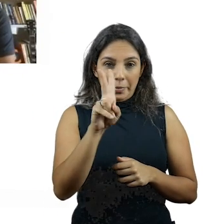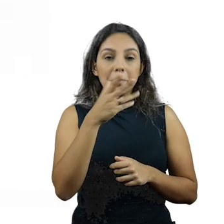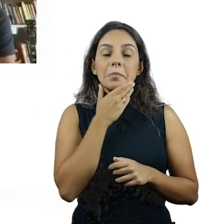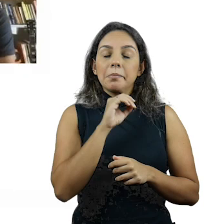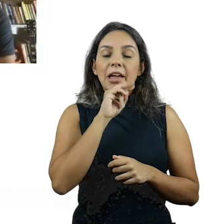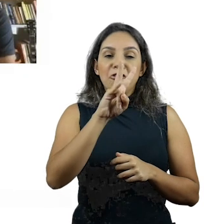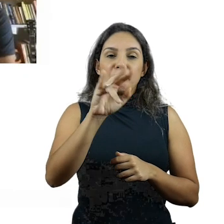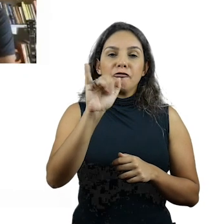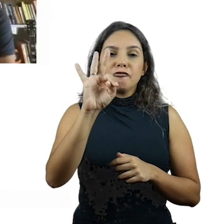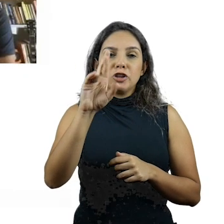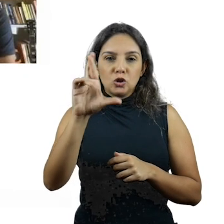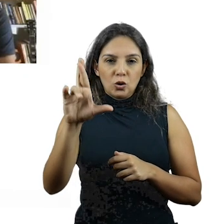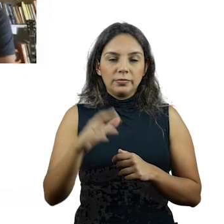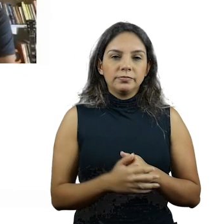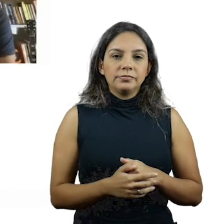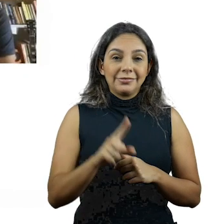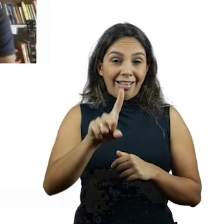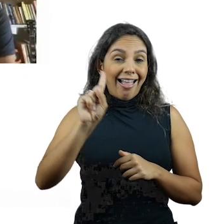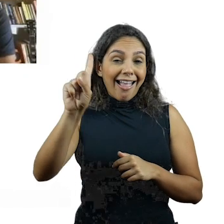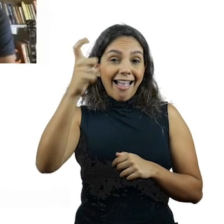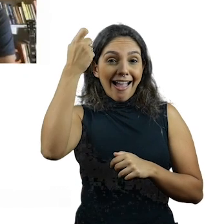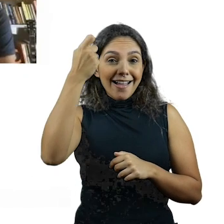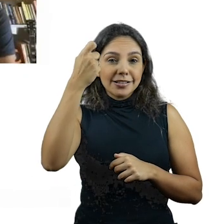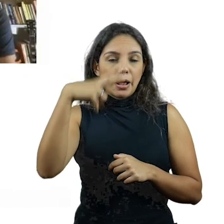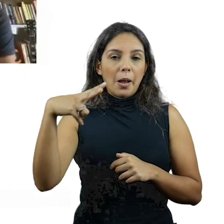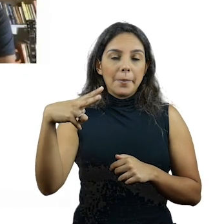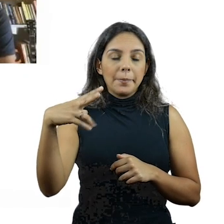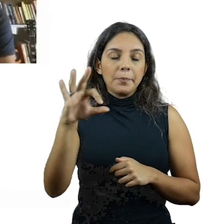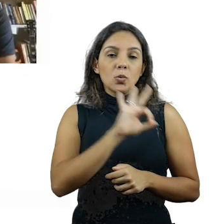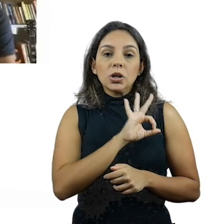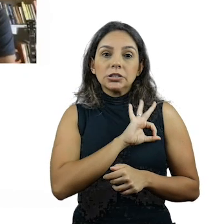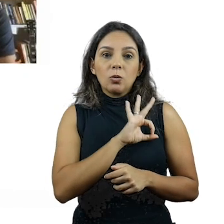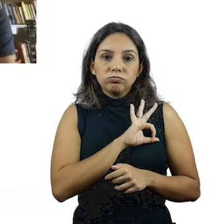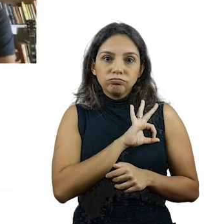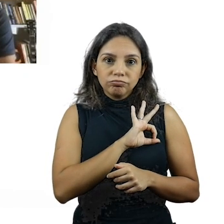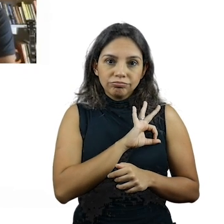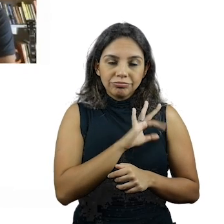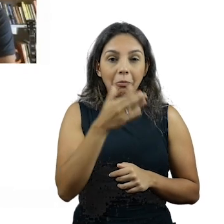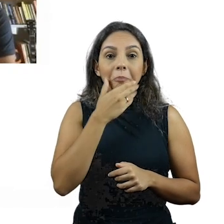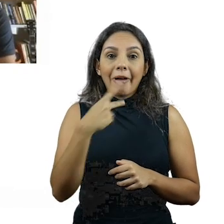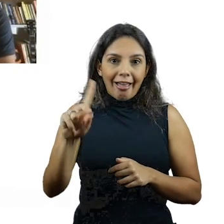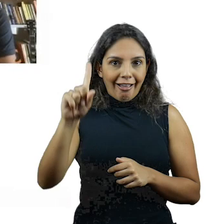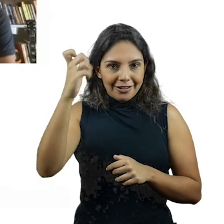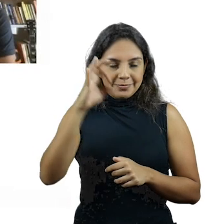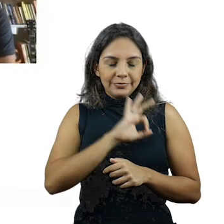o Vitor é um ex-policial. Então, o que o livro conta basicamente é